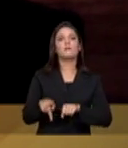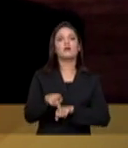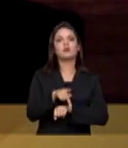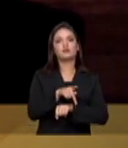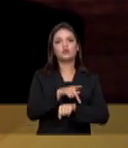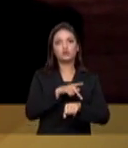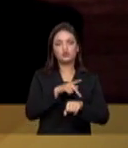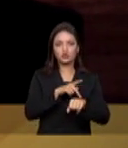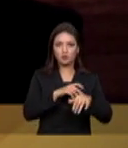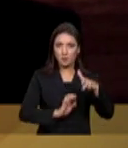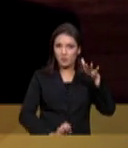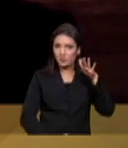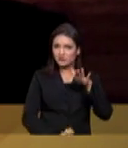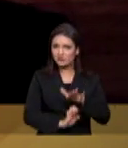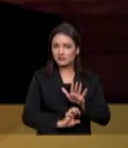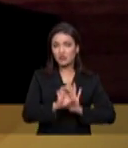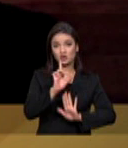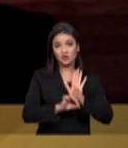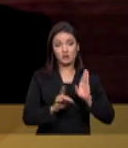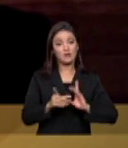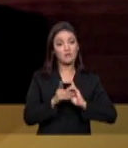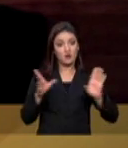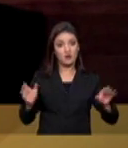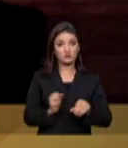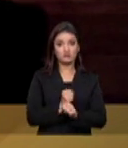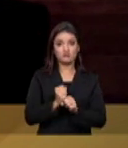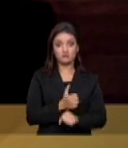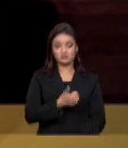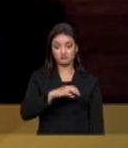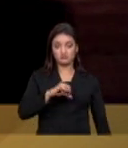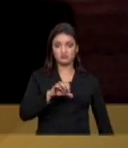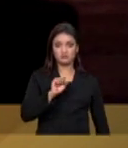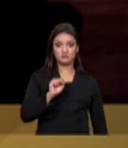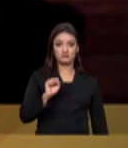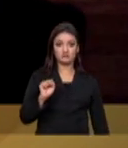democrático de 1988